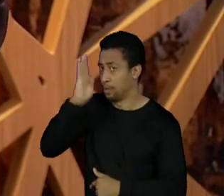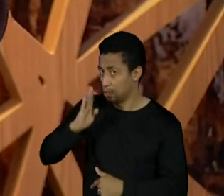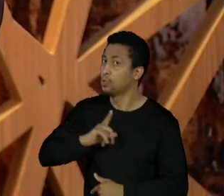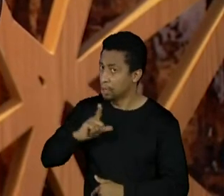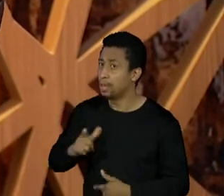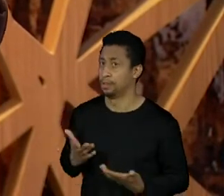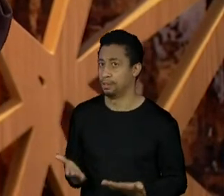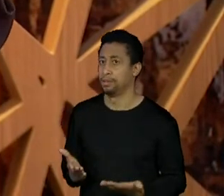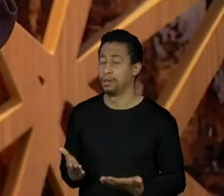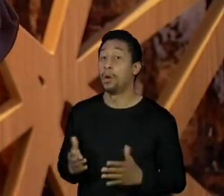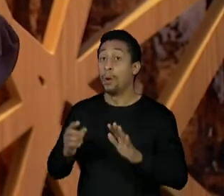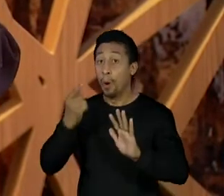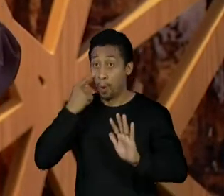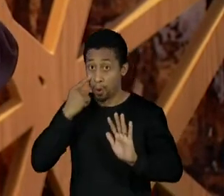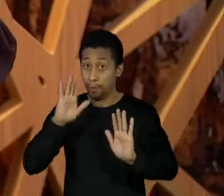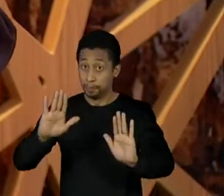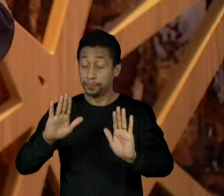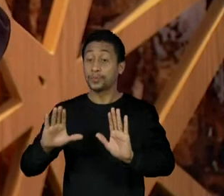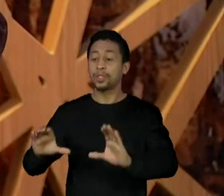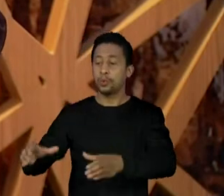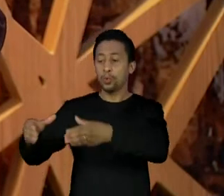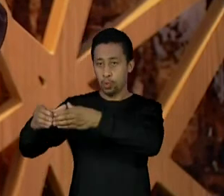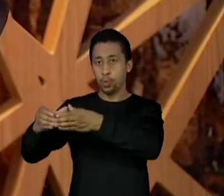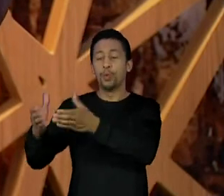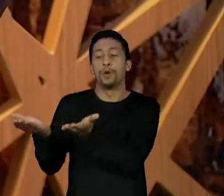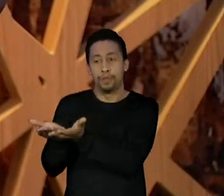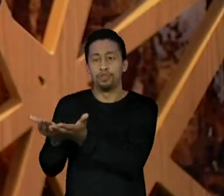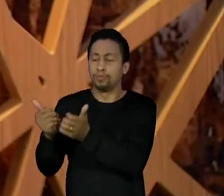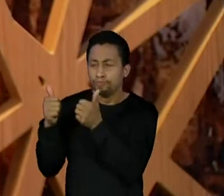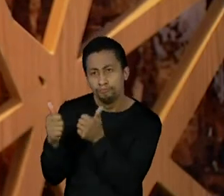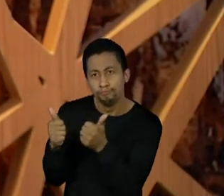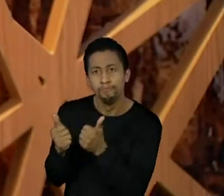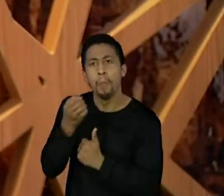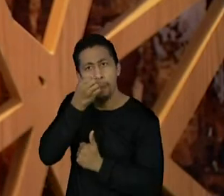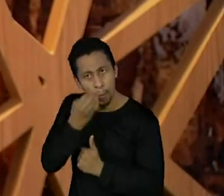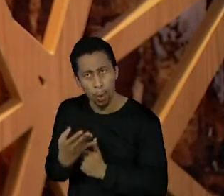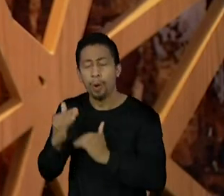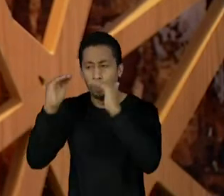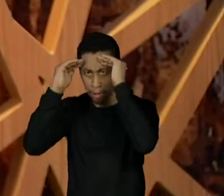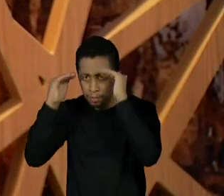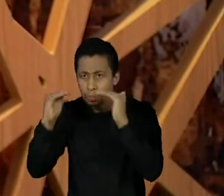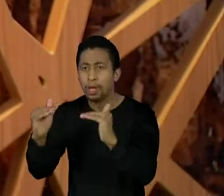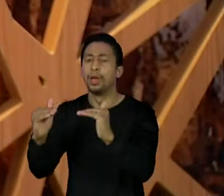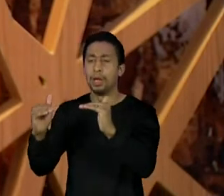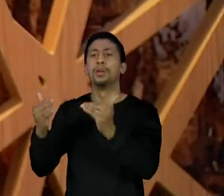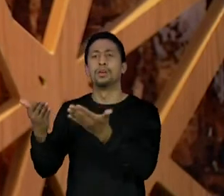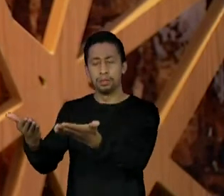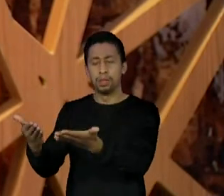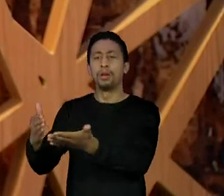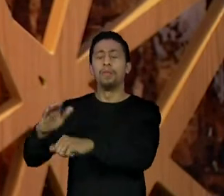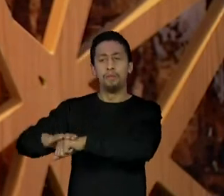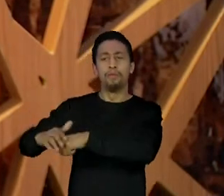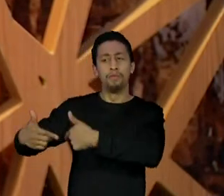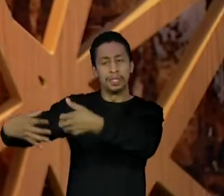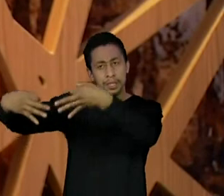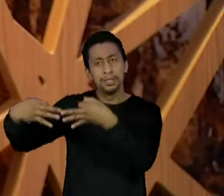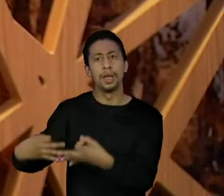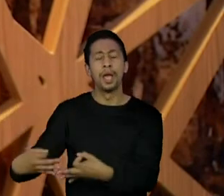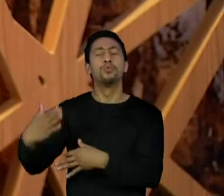que é o seguinte, há um setor bacana evangélico, que é respeitoso, que é honesto, que